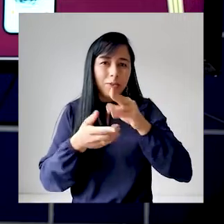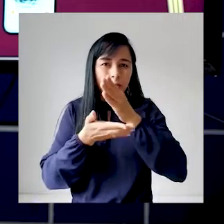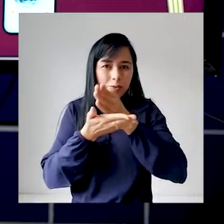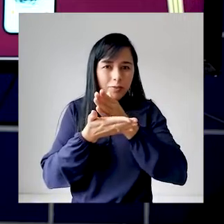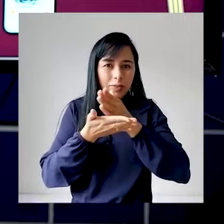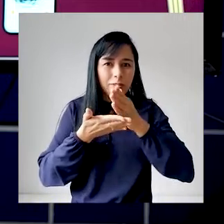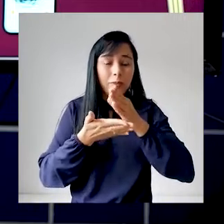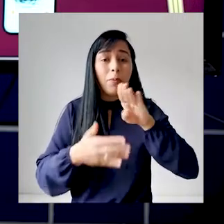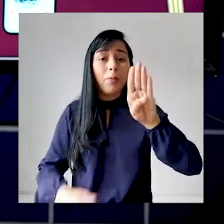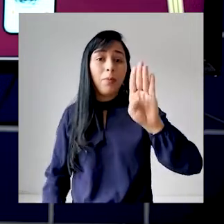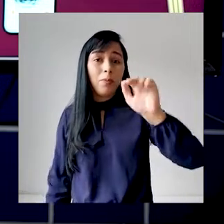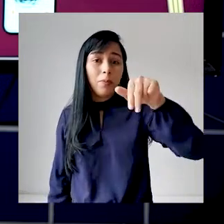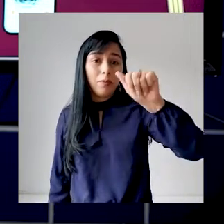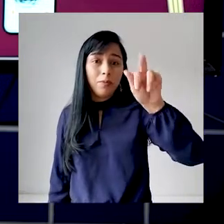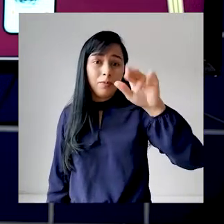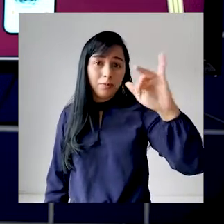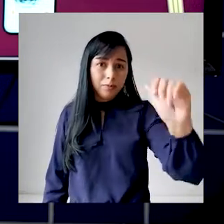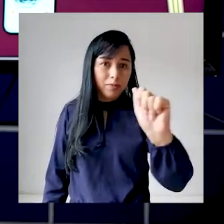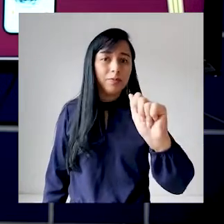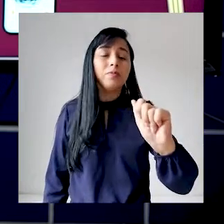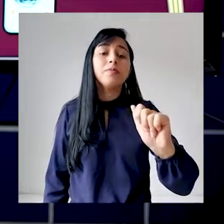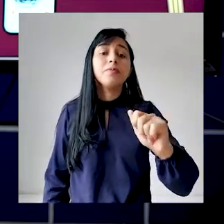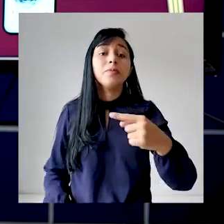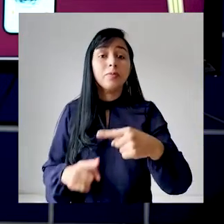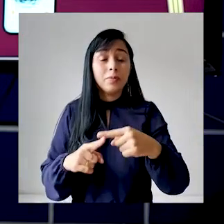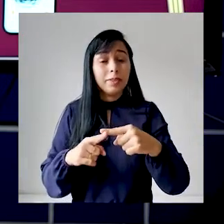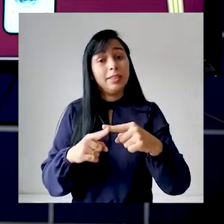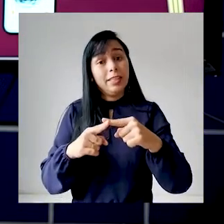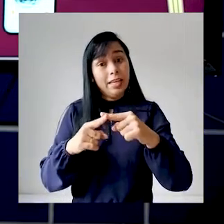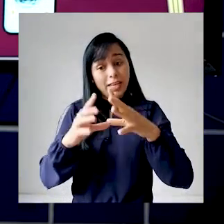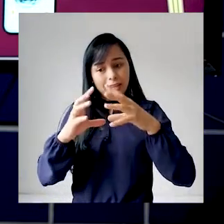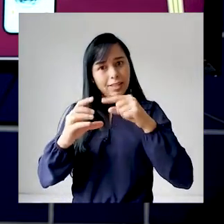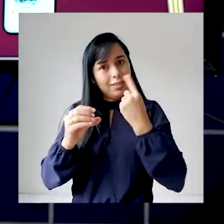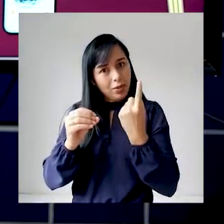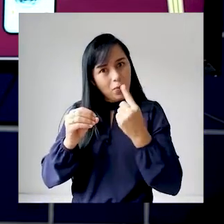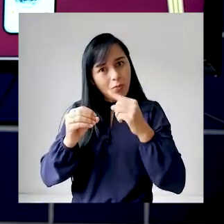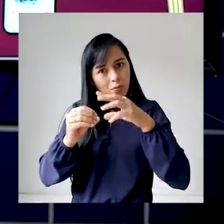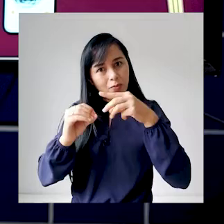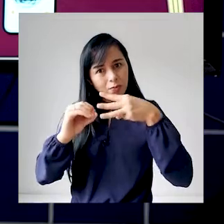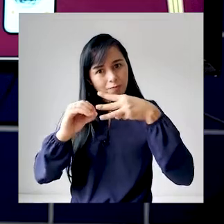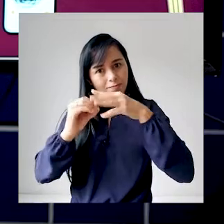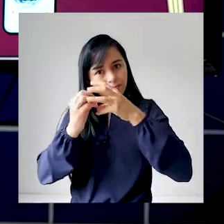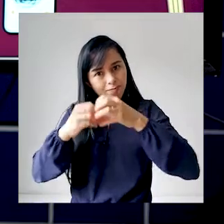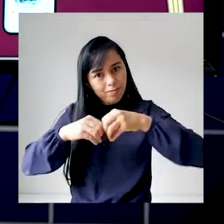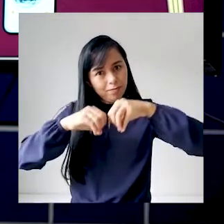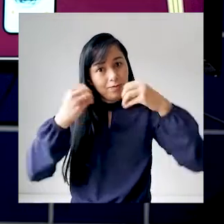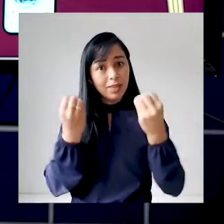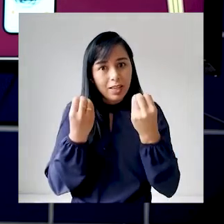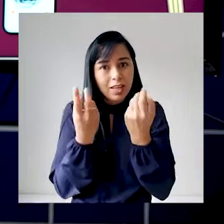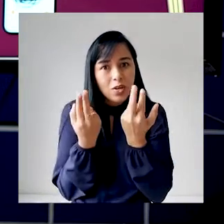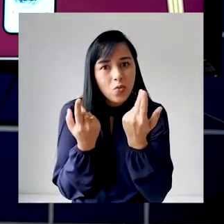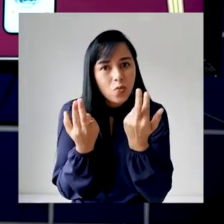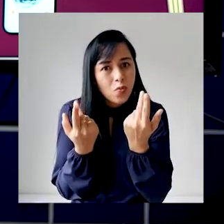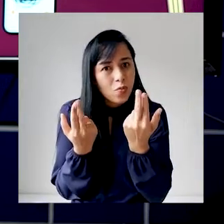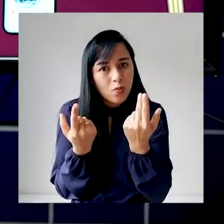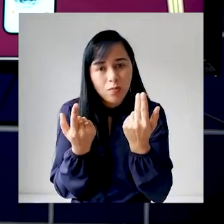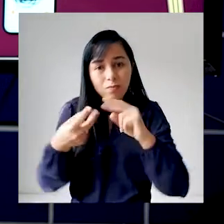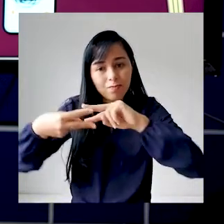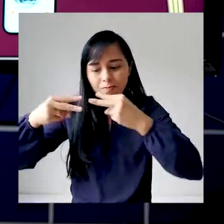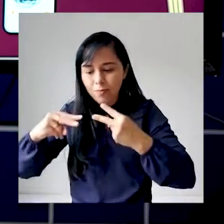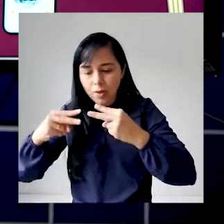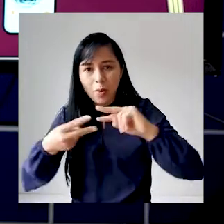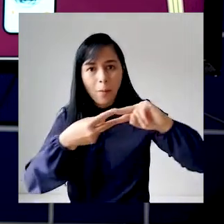binária. Duas células serão formadas no final, iguais, com o seu material